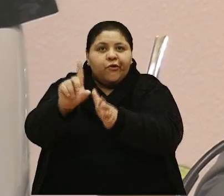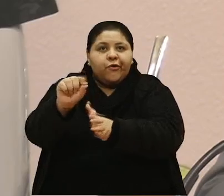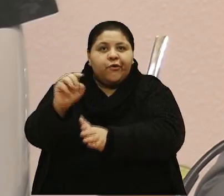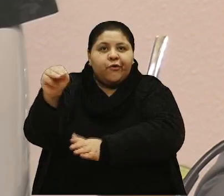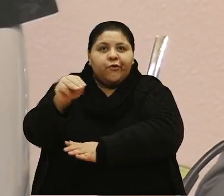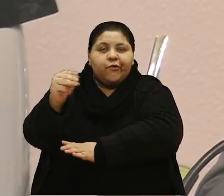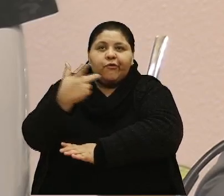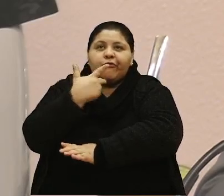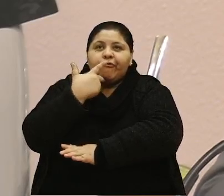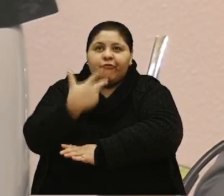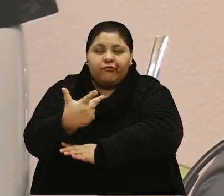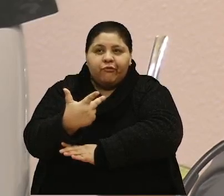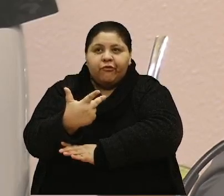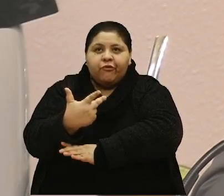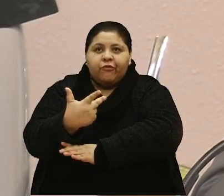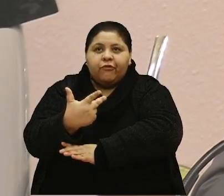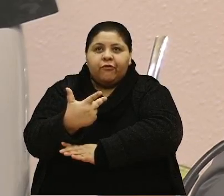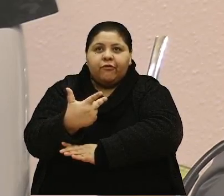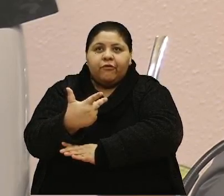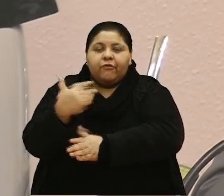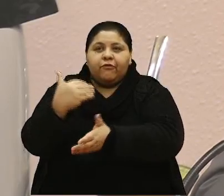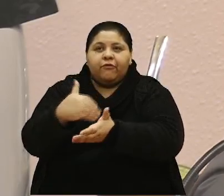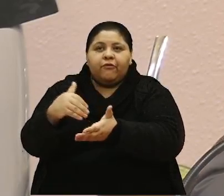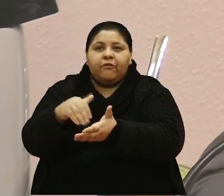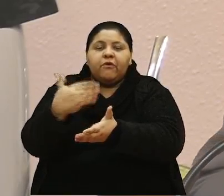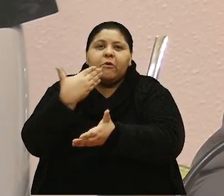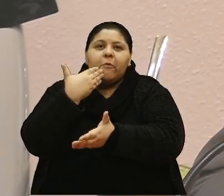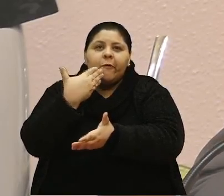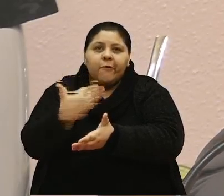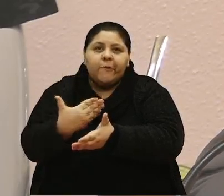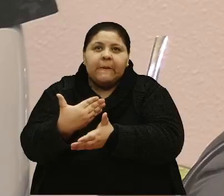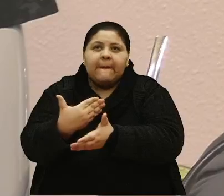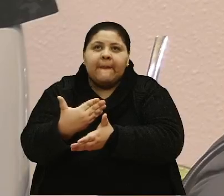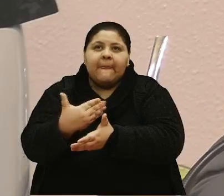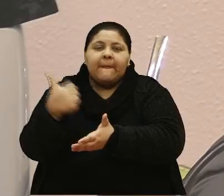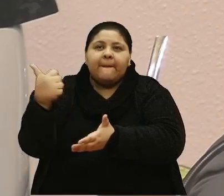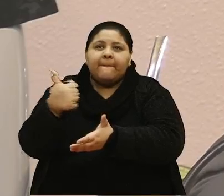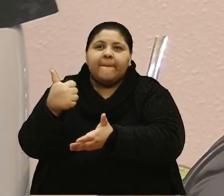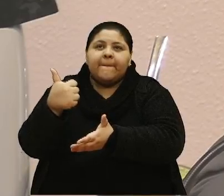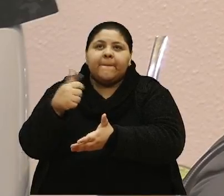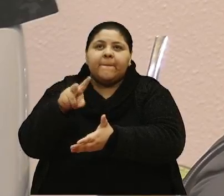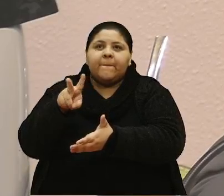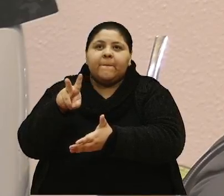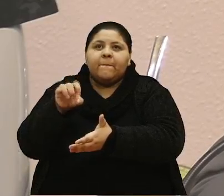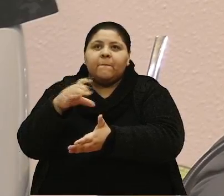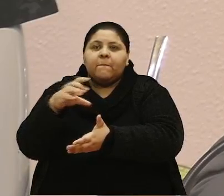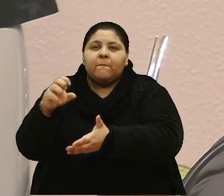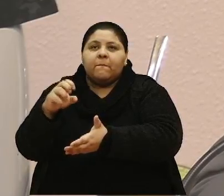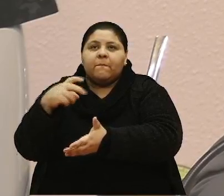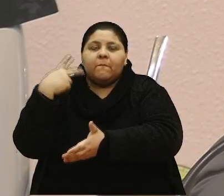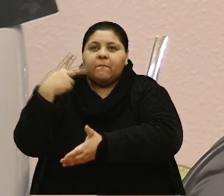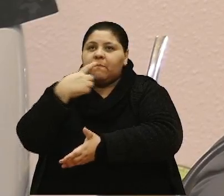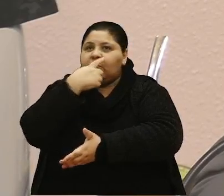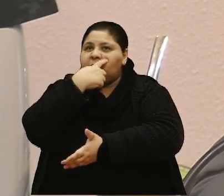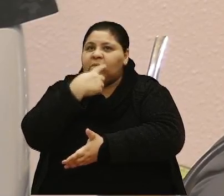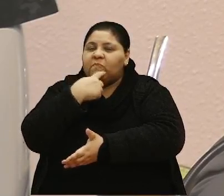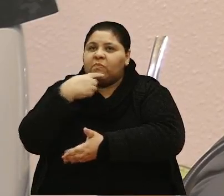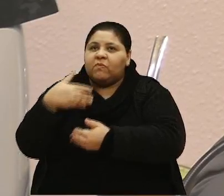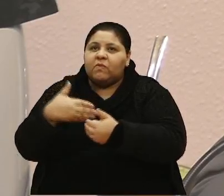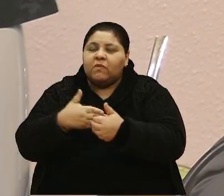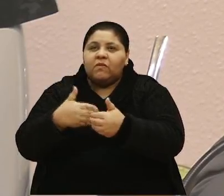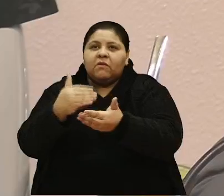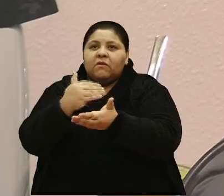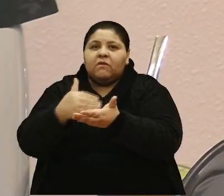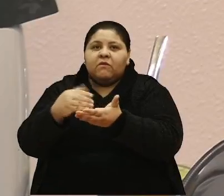para a manifestação desse secretário. Eu convido o primeiro vice-presidente, vereador Wagner Petrini, para que acompanhe o